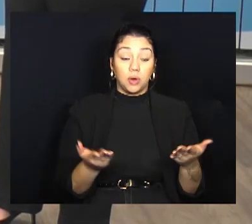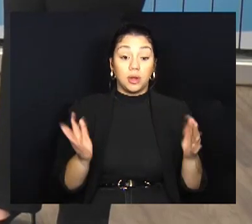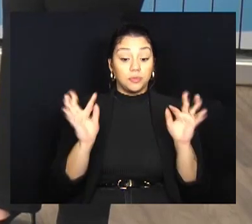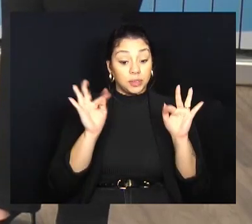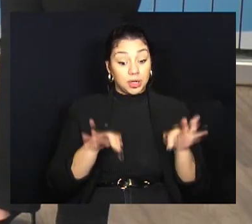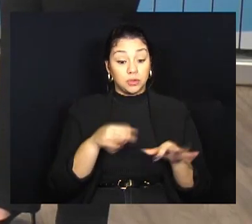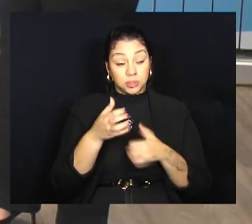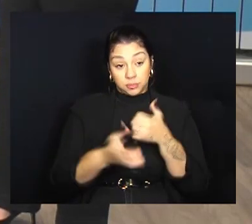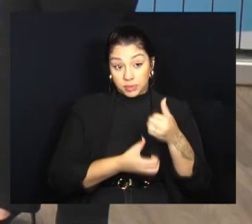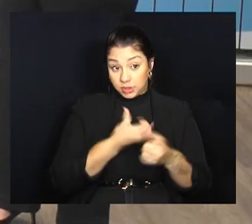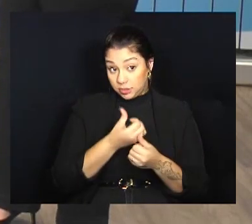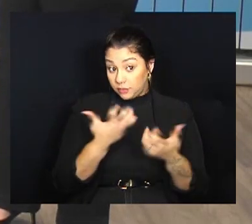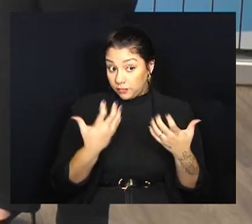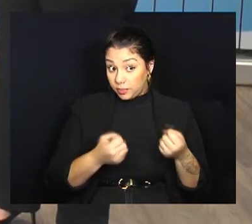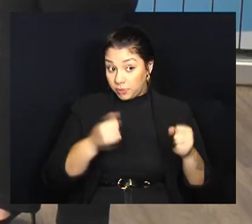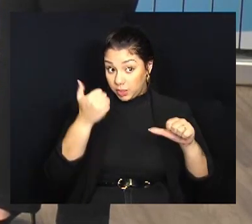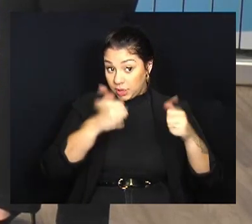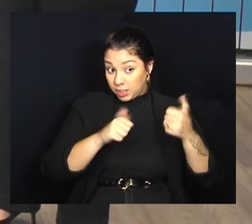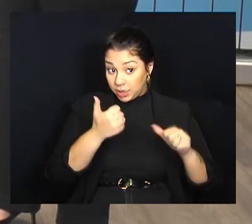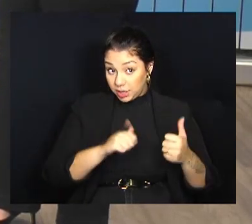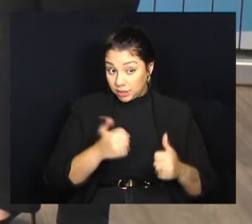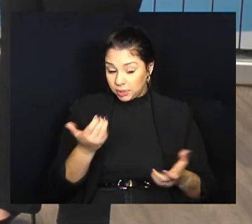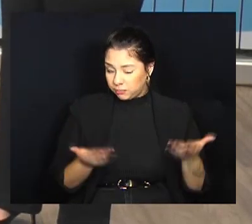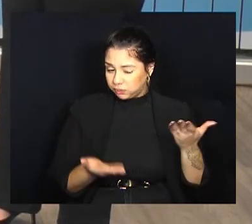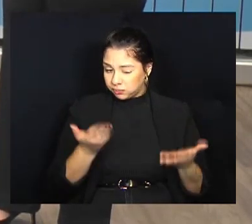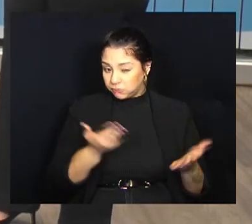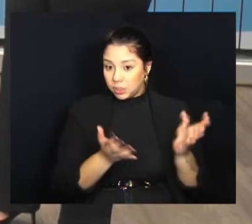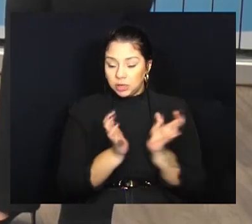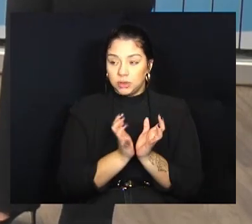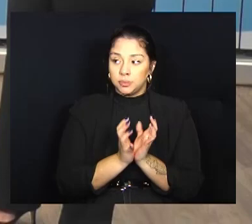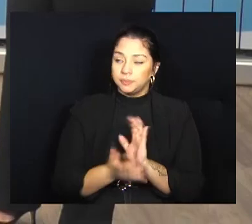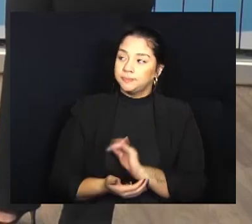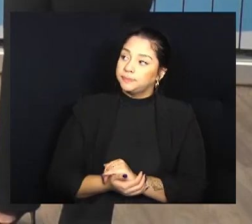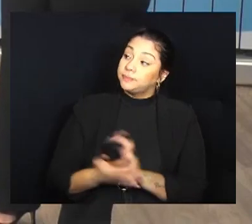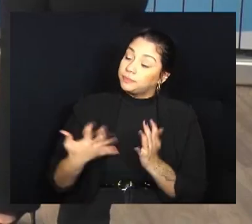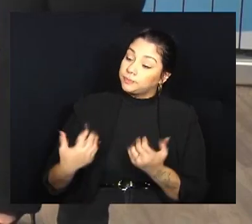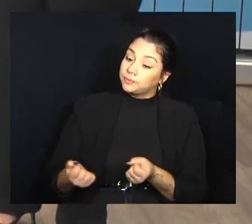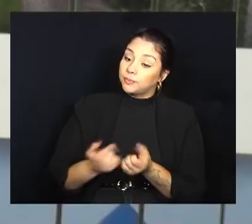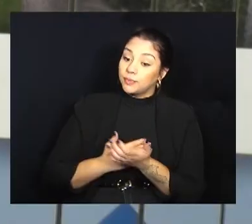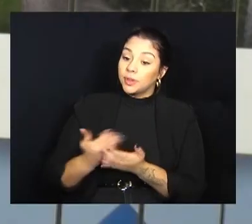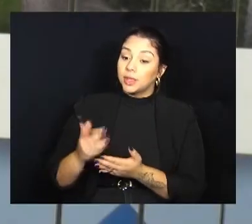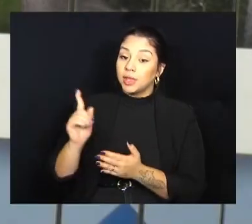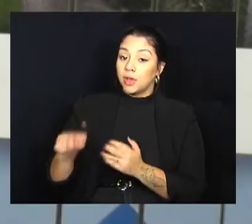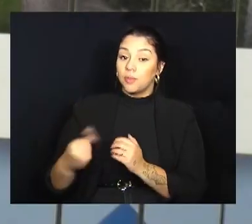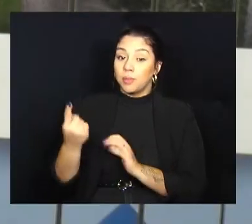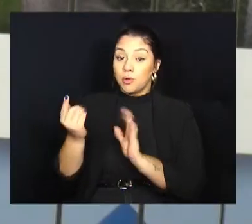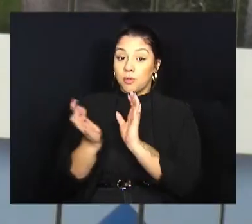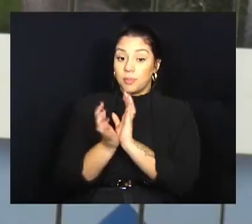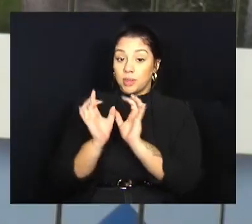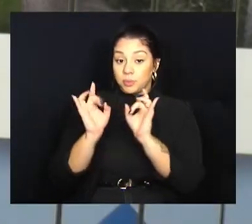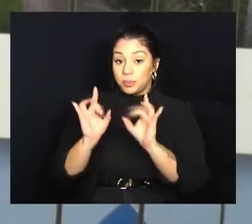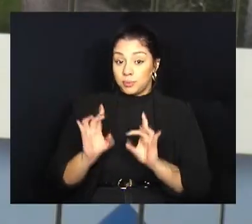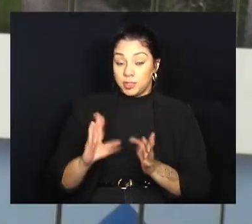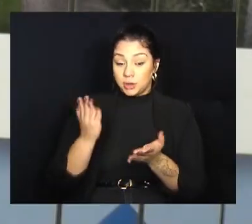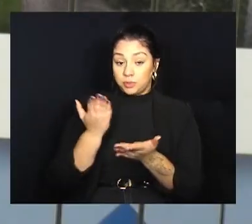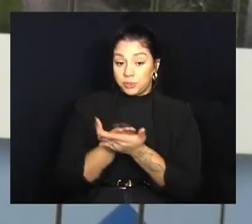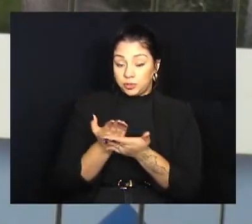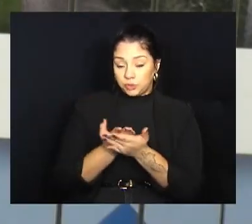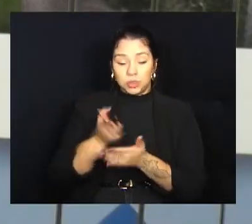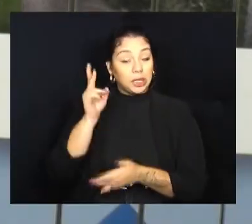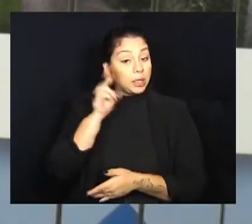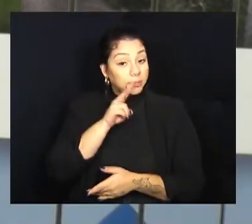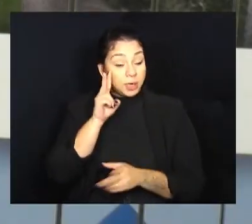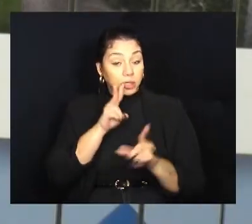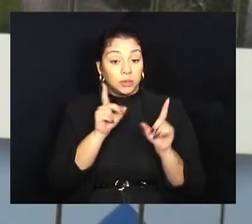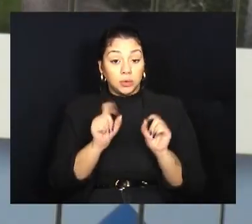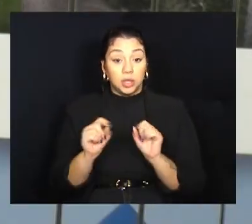semestre, hora de análise, aquele balanço das comissões. E a gente começa falando de uma comissão especial de estudos. Lembrando que